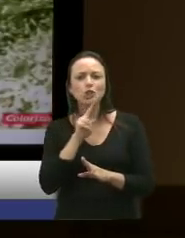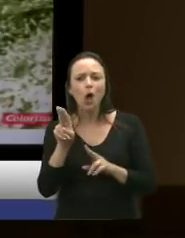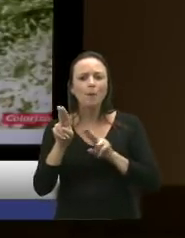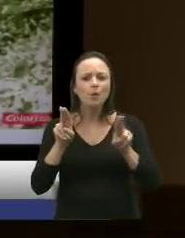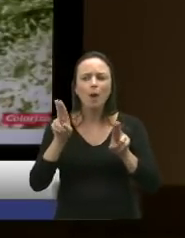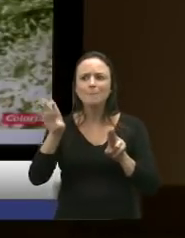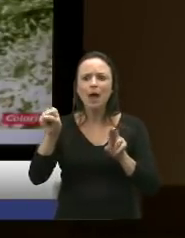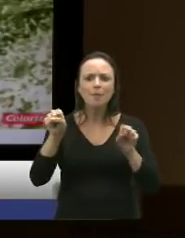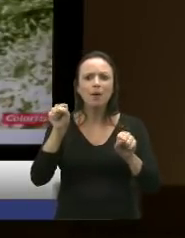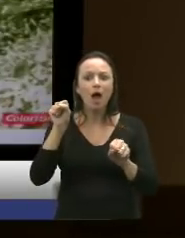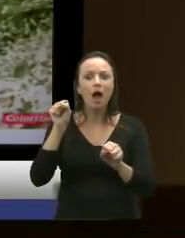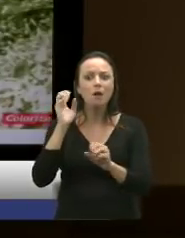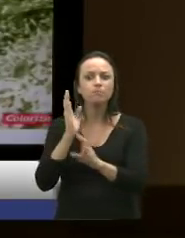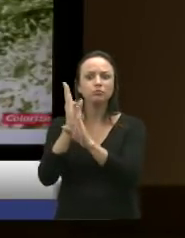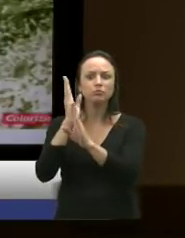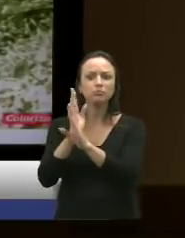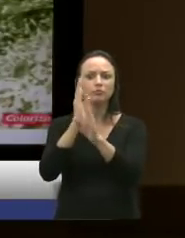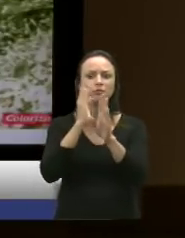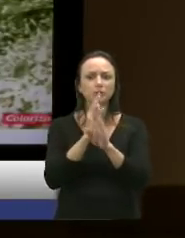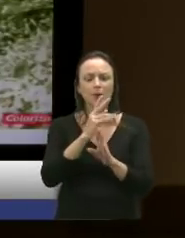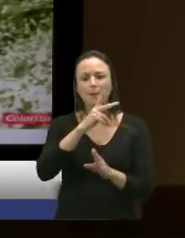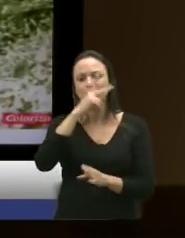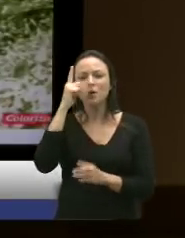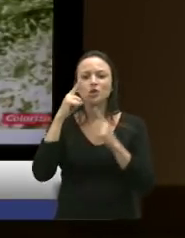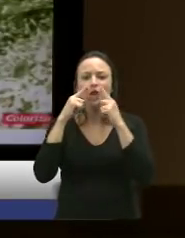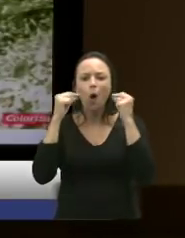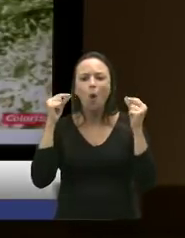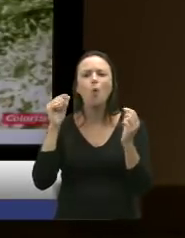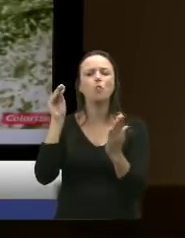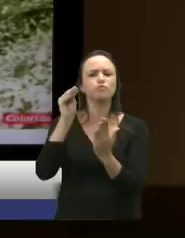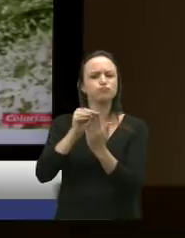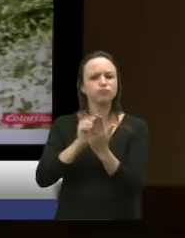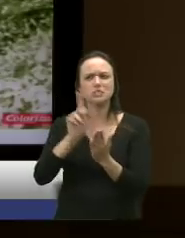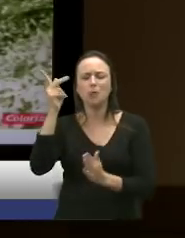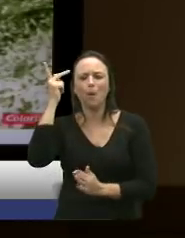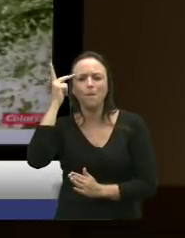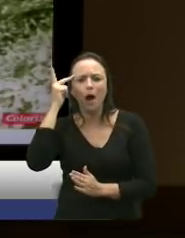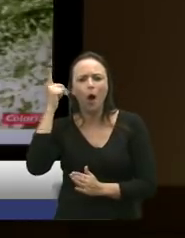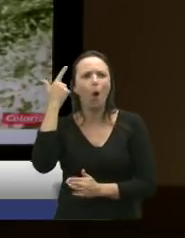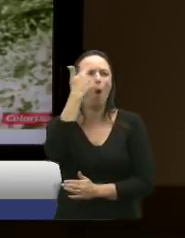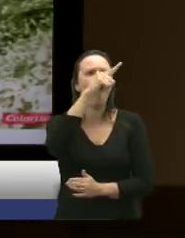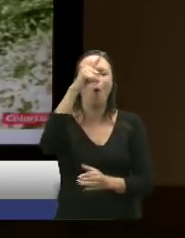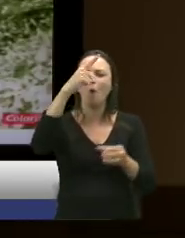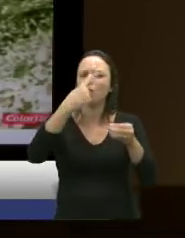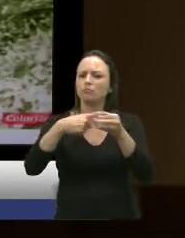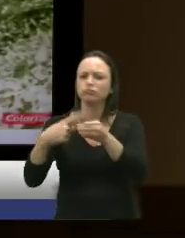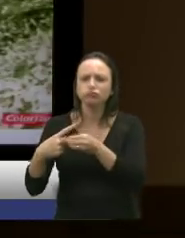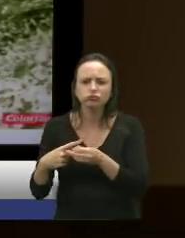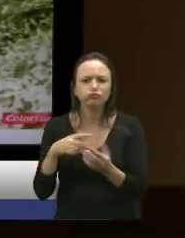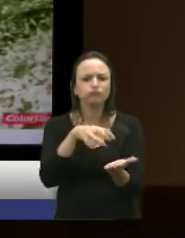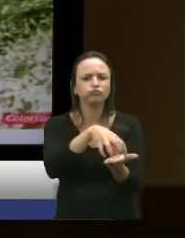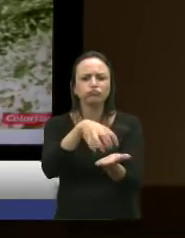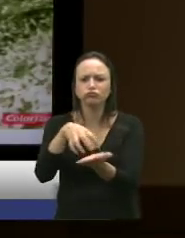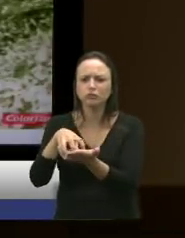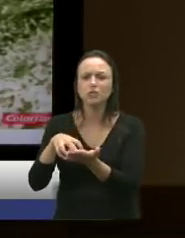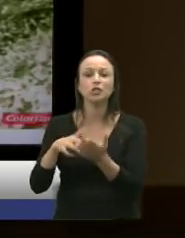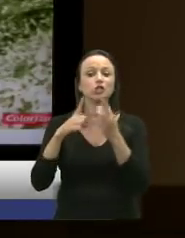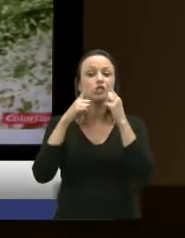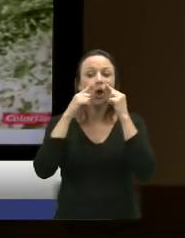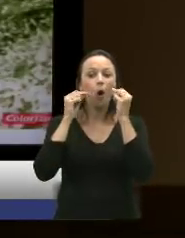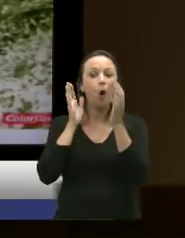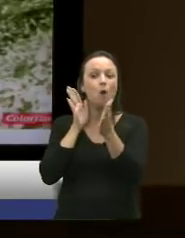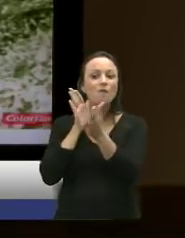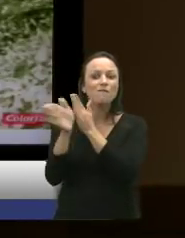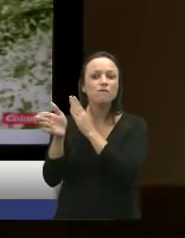atrás. Jauenses que se alistaram em São Paulo ou em outras unidades. Jauense que fugiu de casa porque